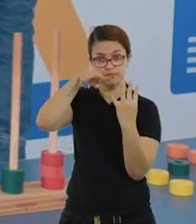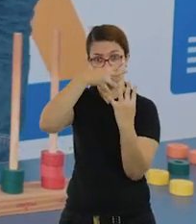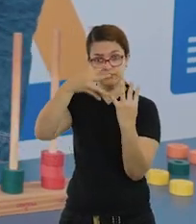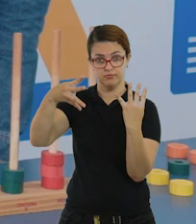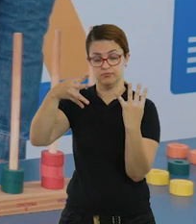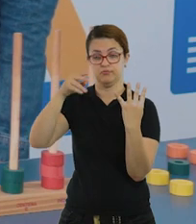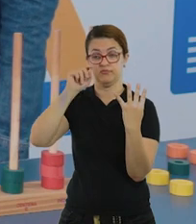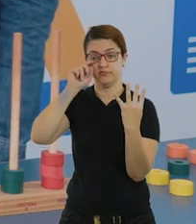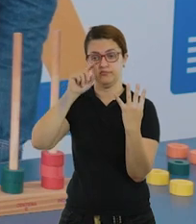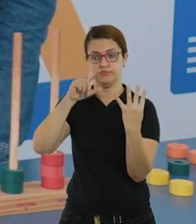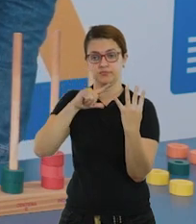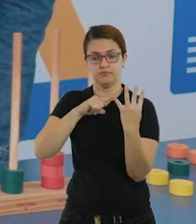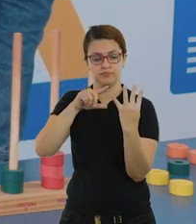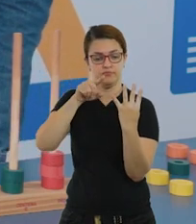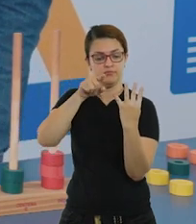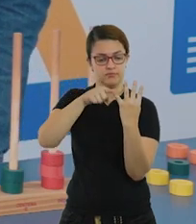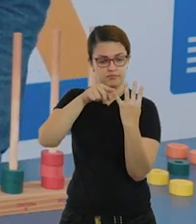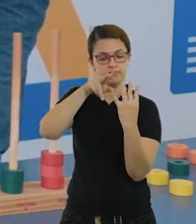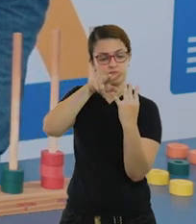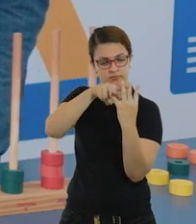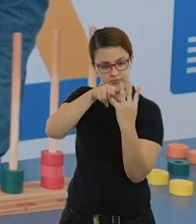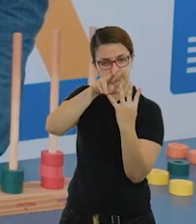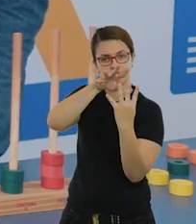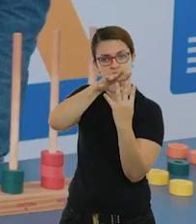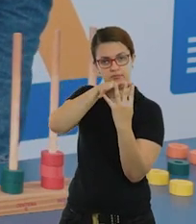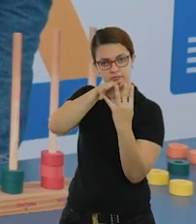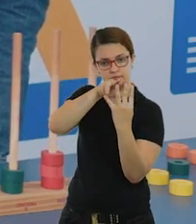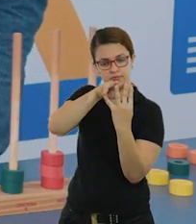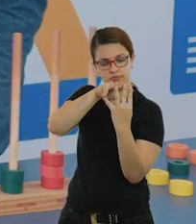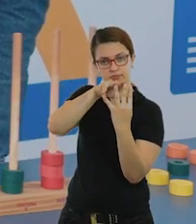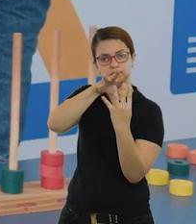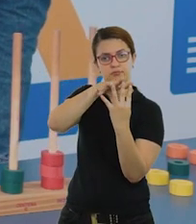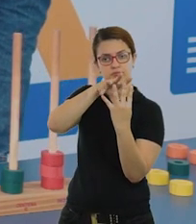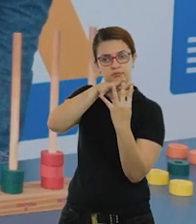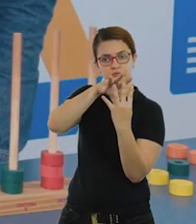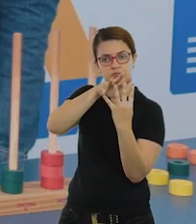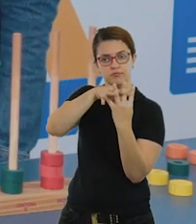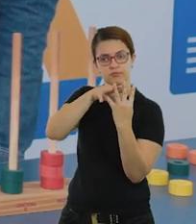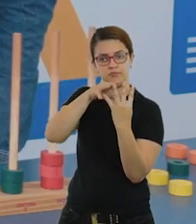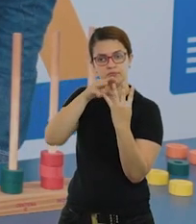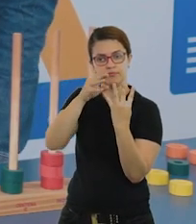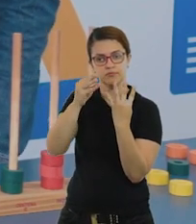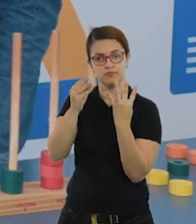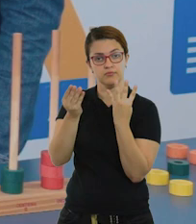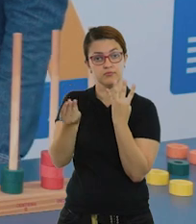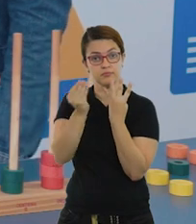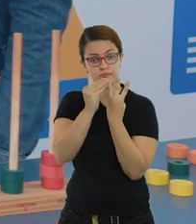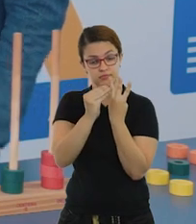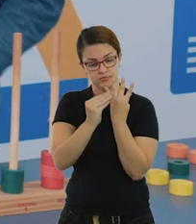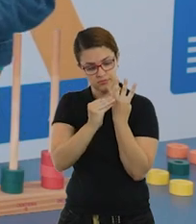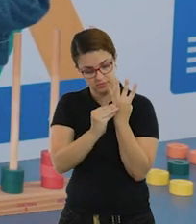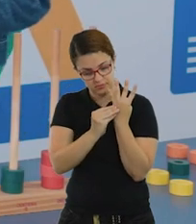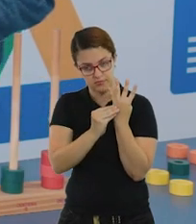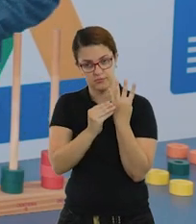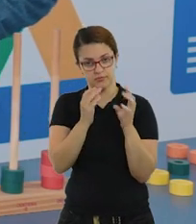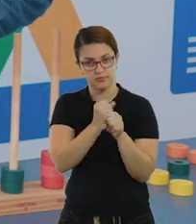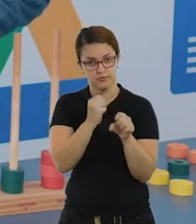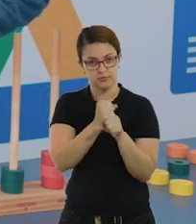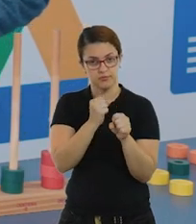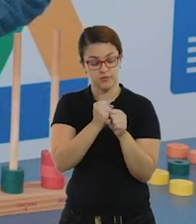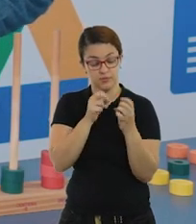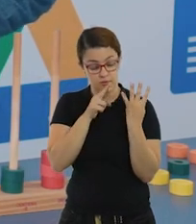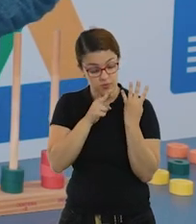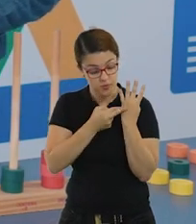tá? Dentro do quadro posicional, tá? Então, eu tenho unidade, dezena, centena e unidade de milhar. Aí, eu faço a adição e vou